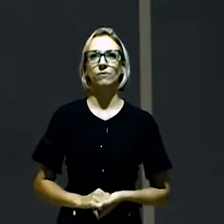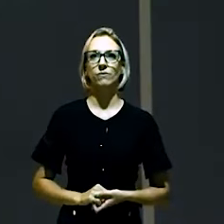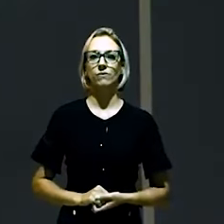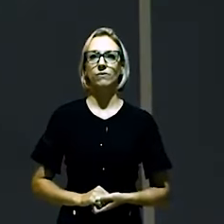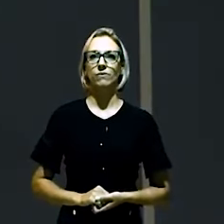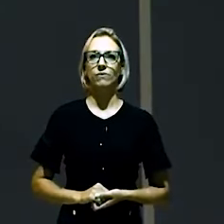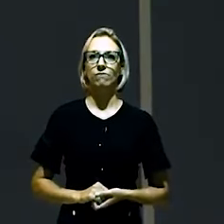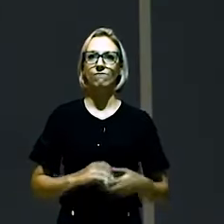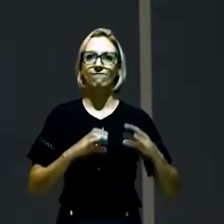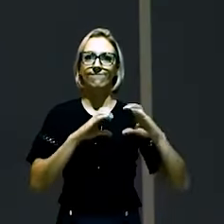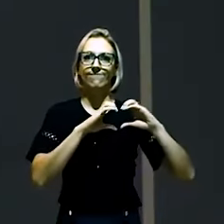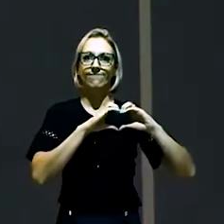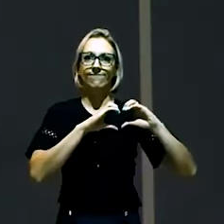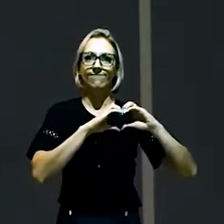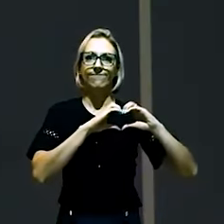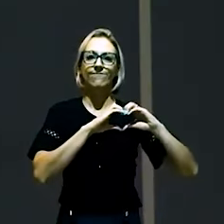e o nosso coração